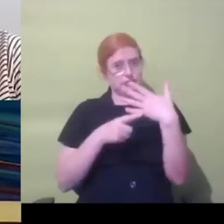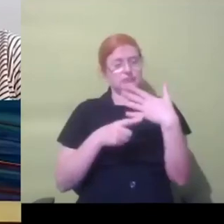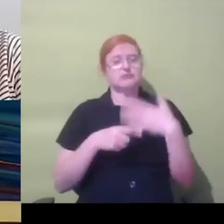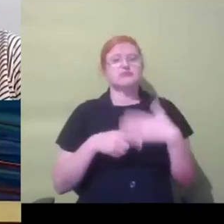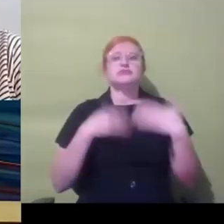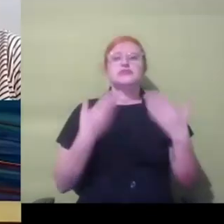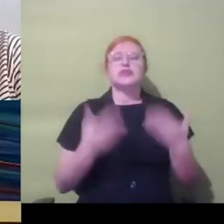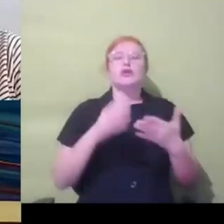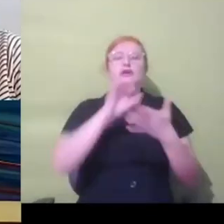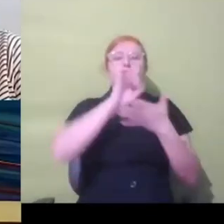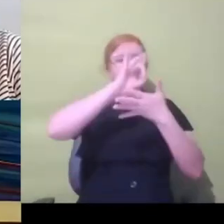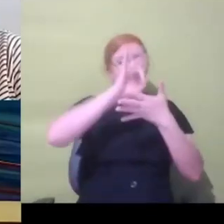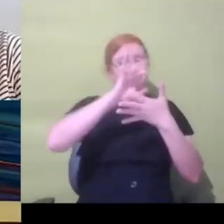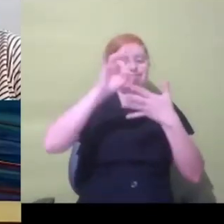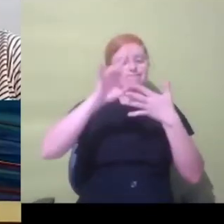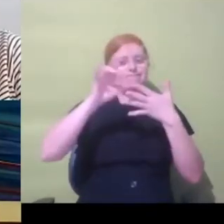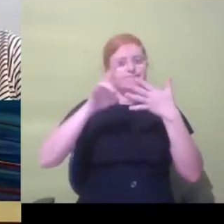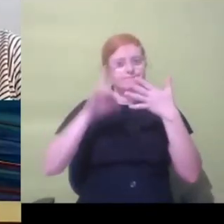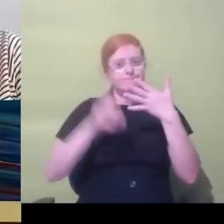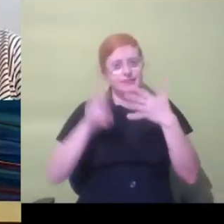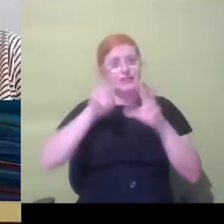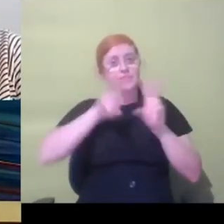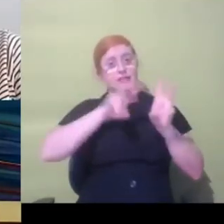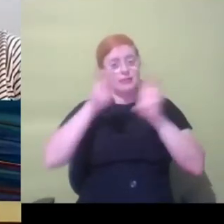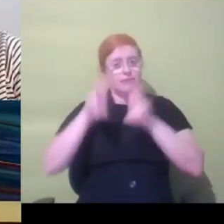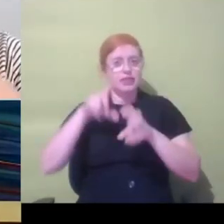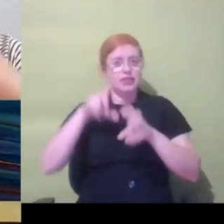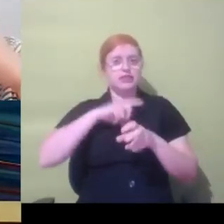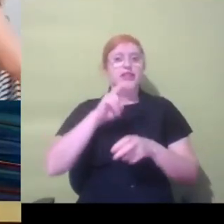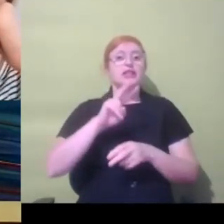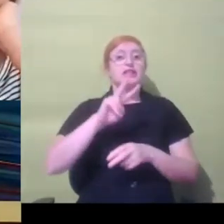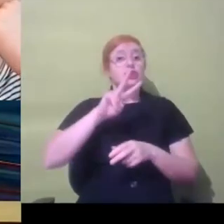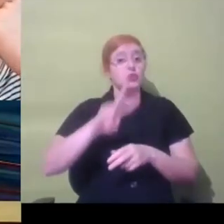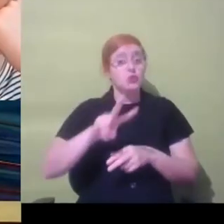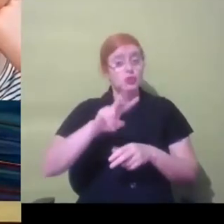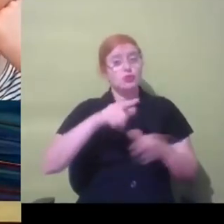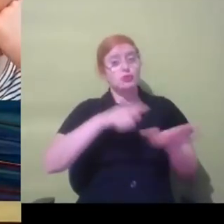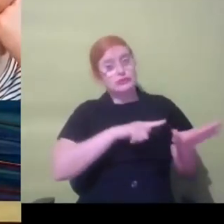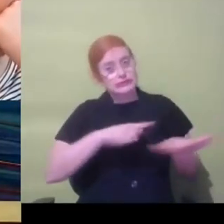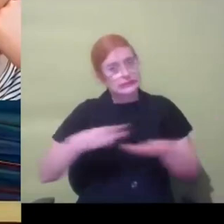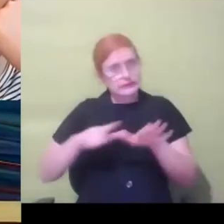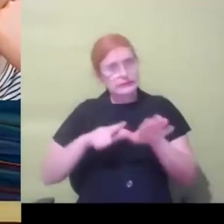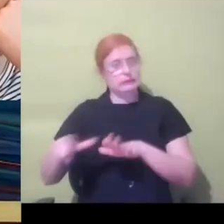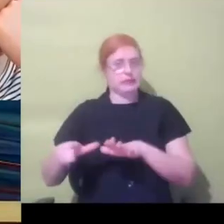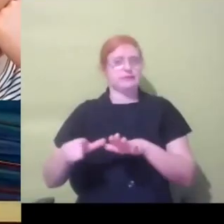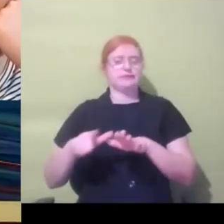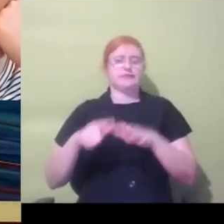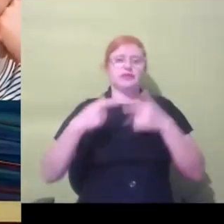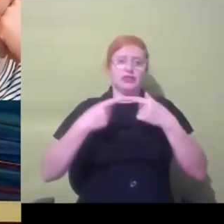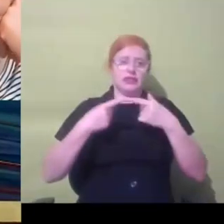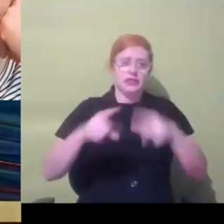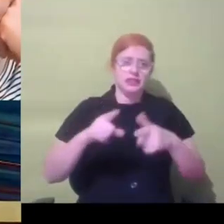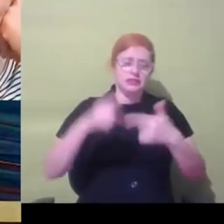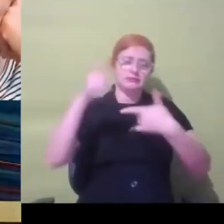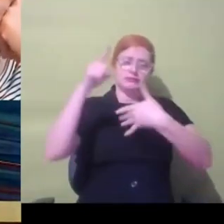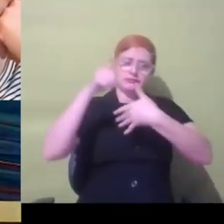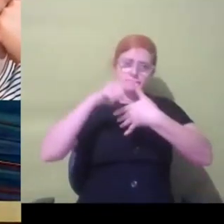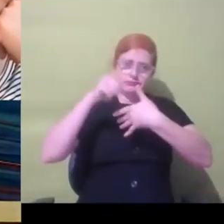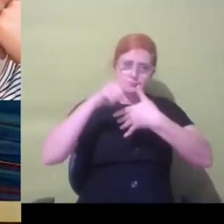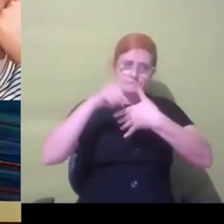E aí, cada trilha temática vai ter 2 semanas. Então, a gente vai lançar uma trilha